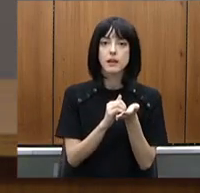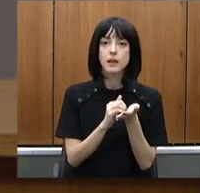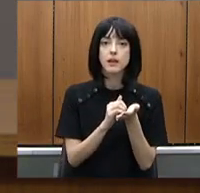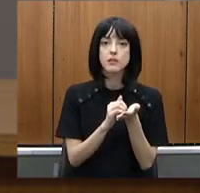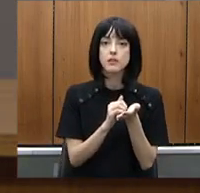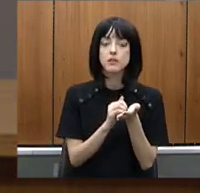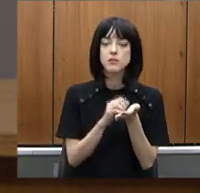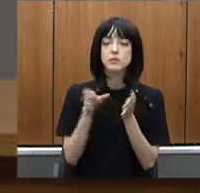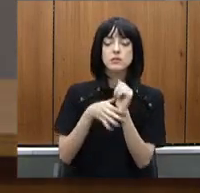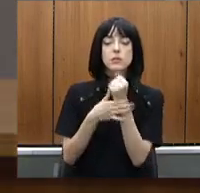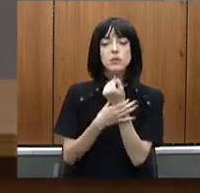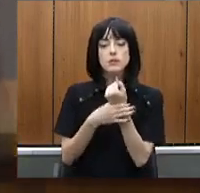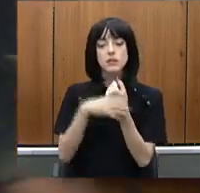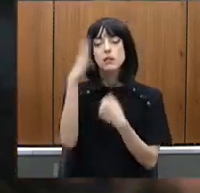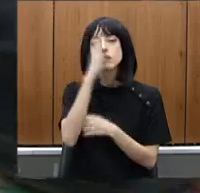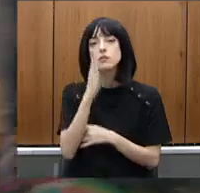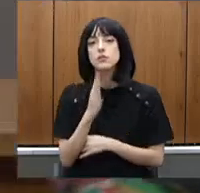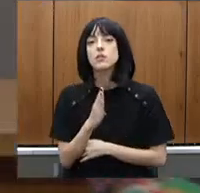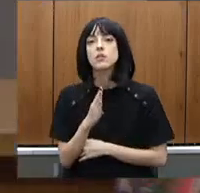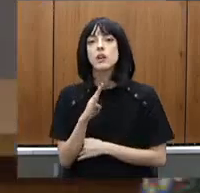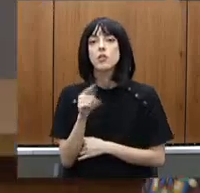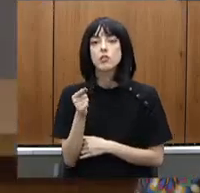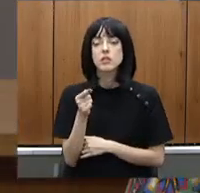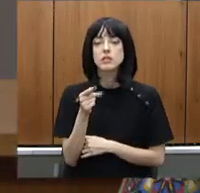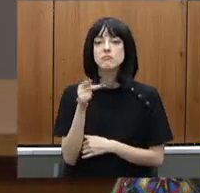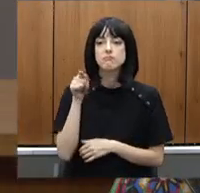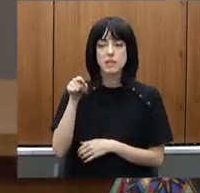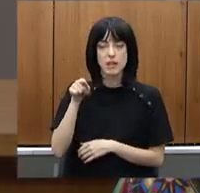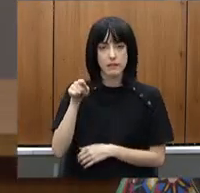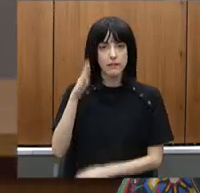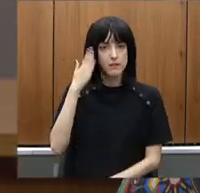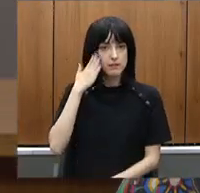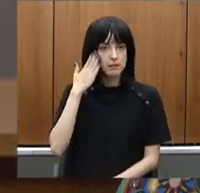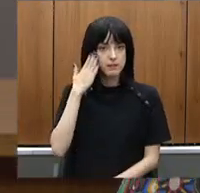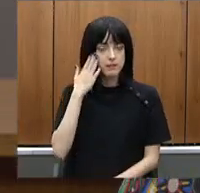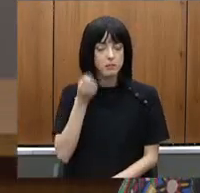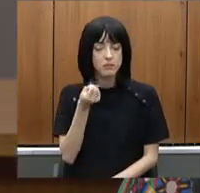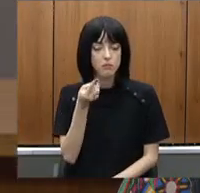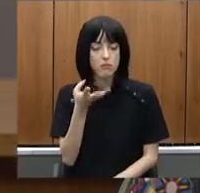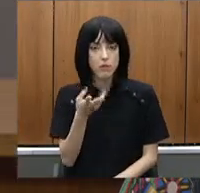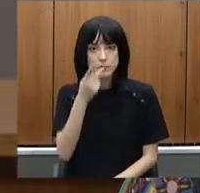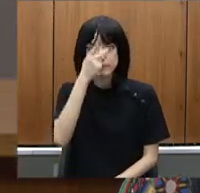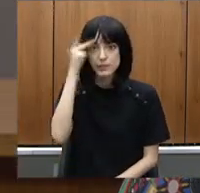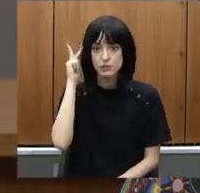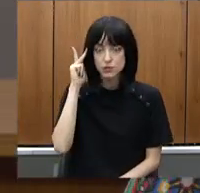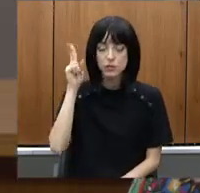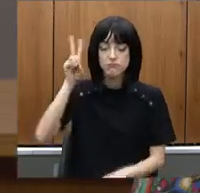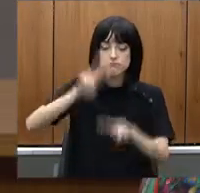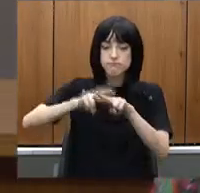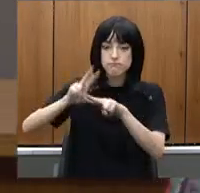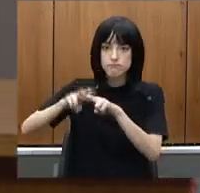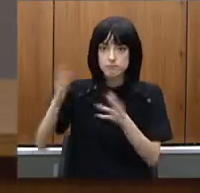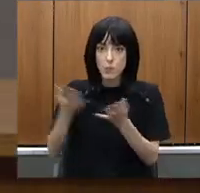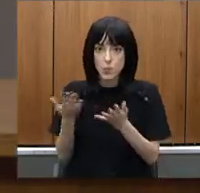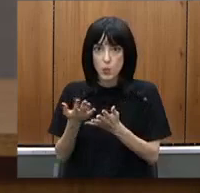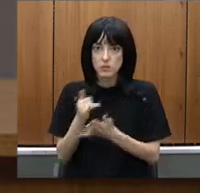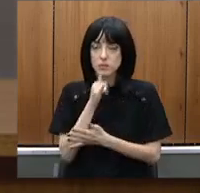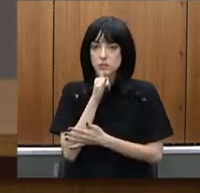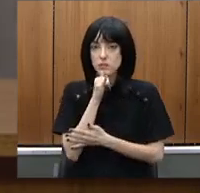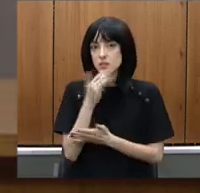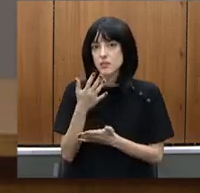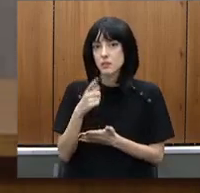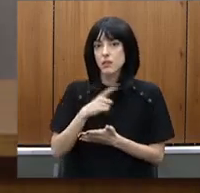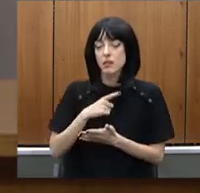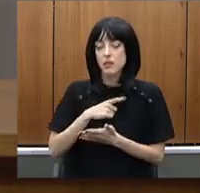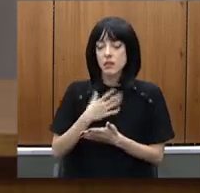em Minas Gerais na Penitenciária de segurança máxima Nelson Grill na Penitenciária de segurança máxima lá de